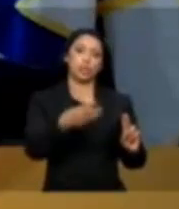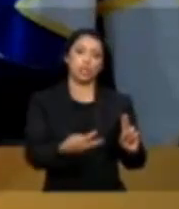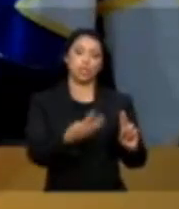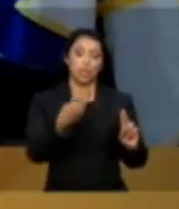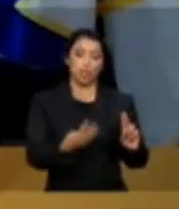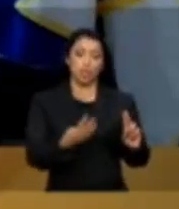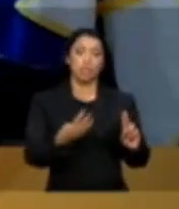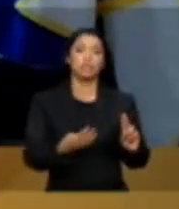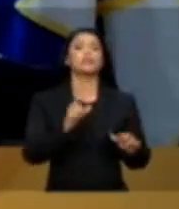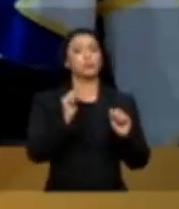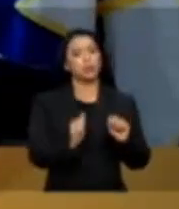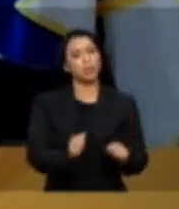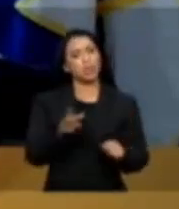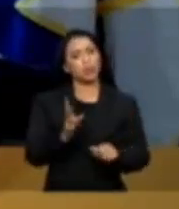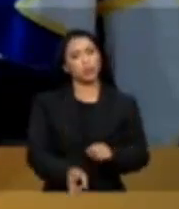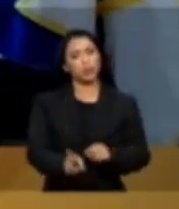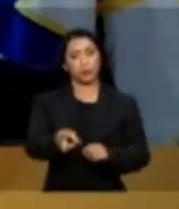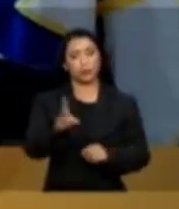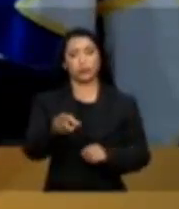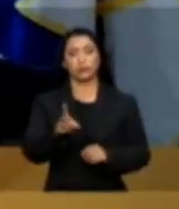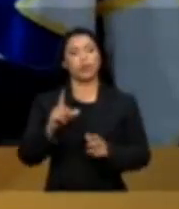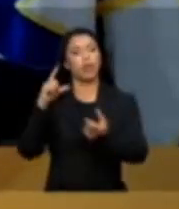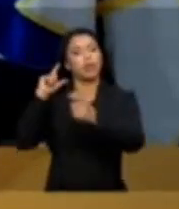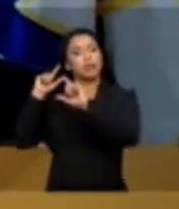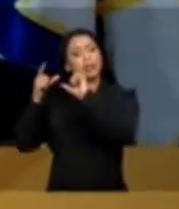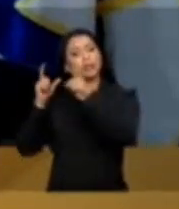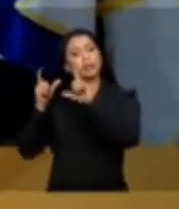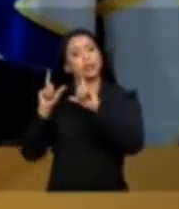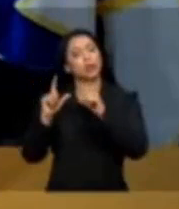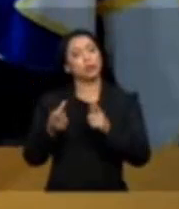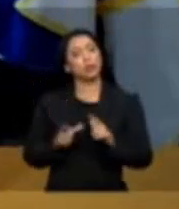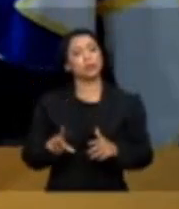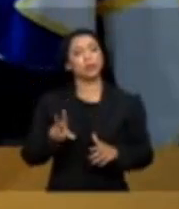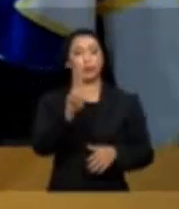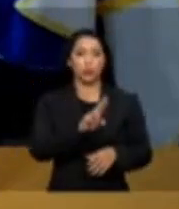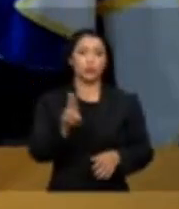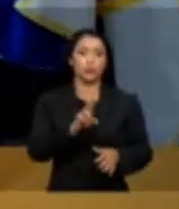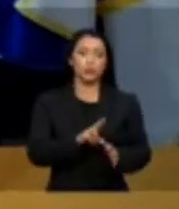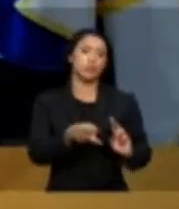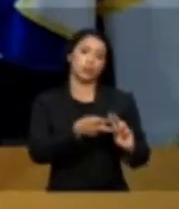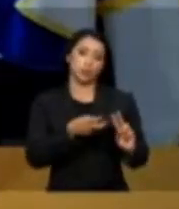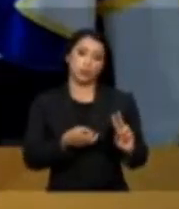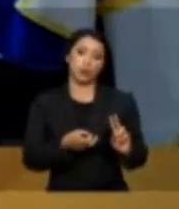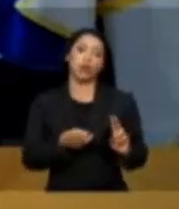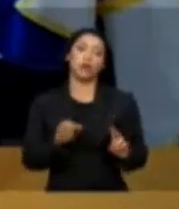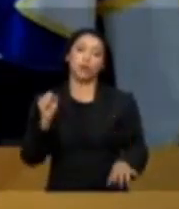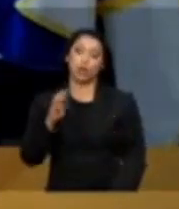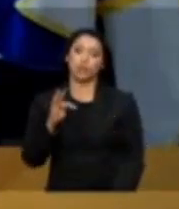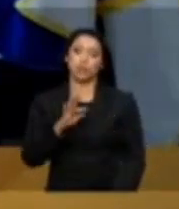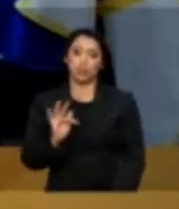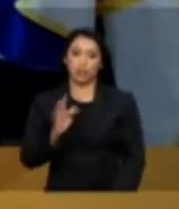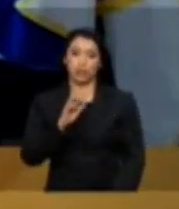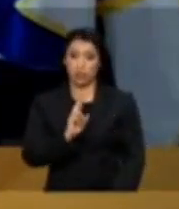1953 ainda poderia ser considerada como tradicionalmente ocupada pelos índios. A Corte respondeu,